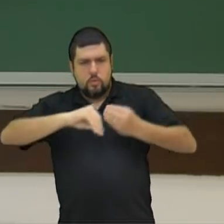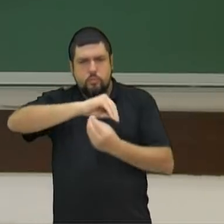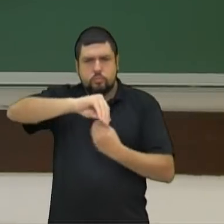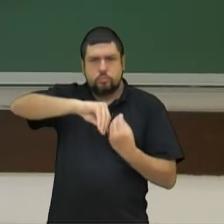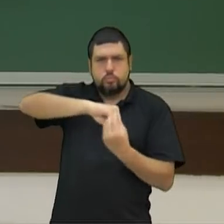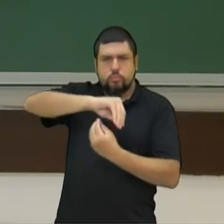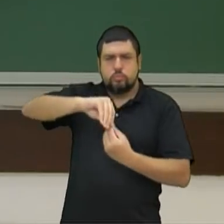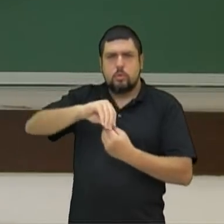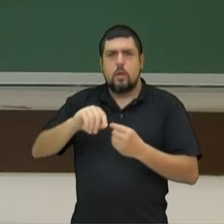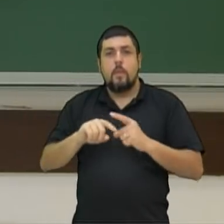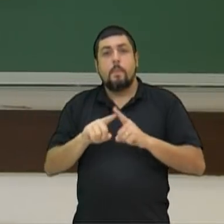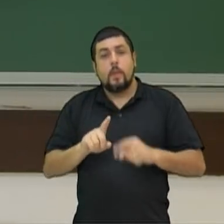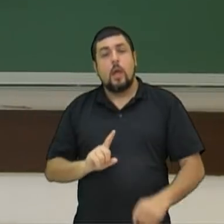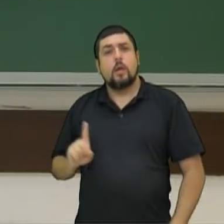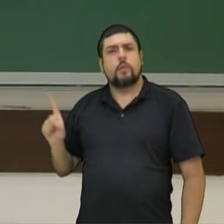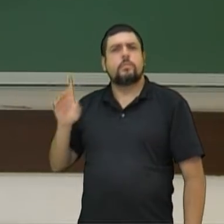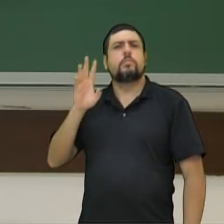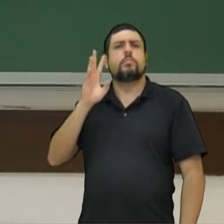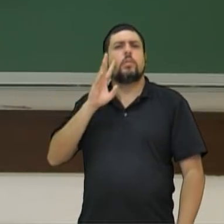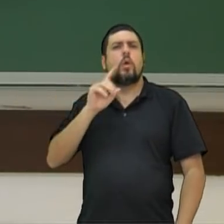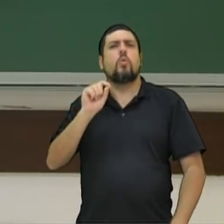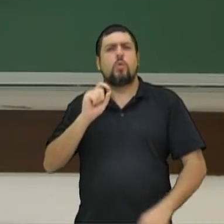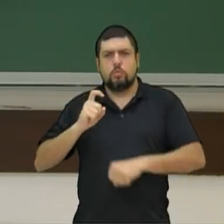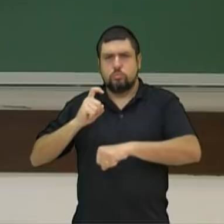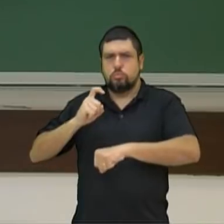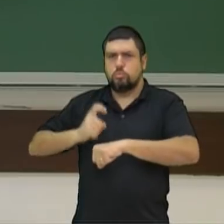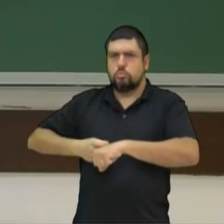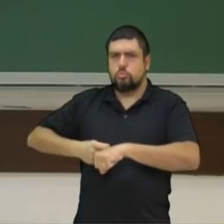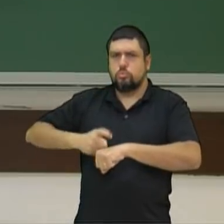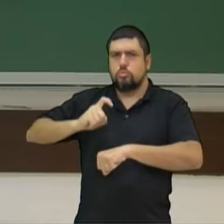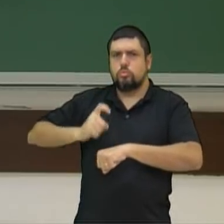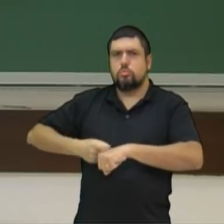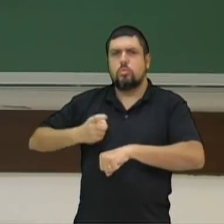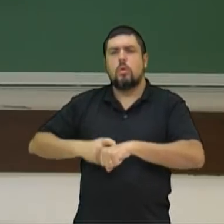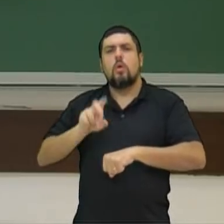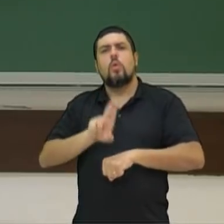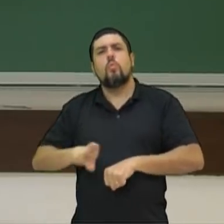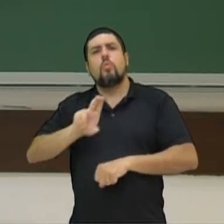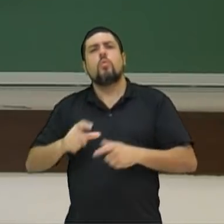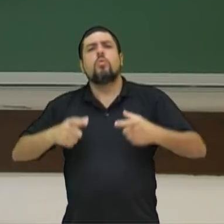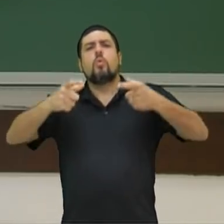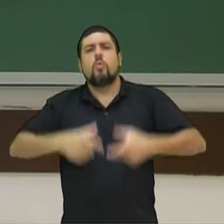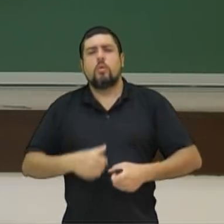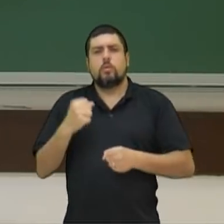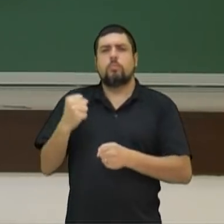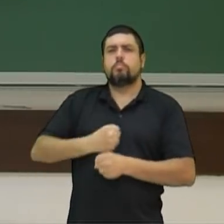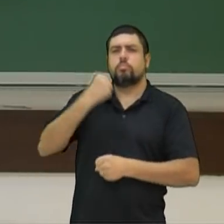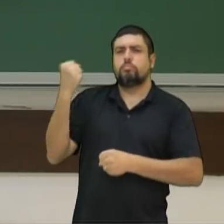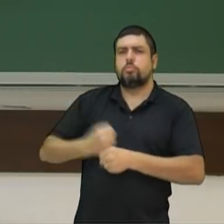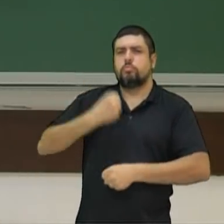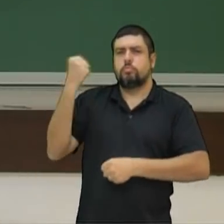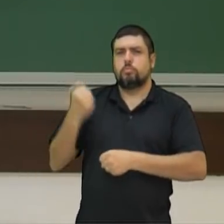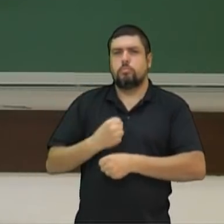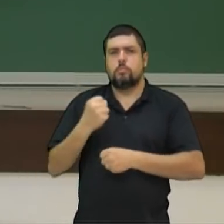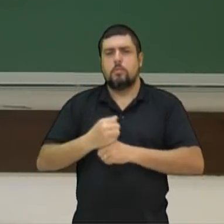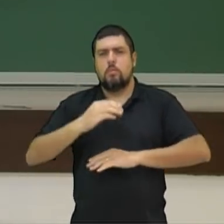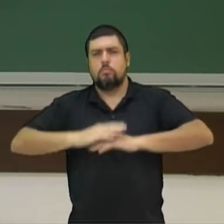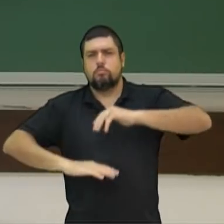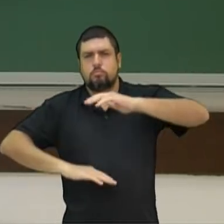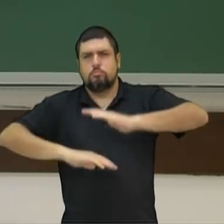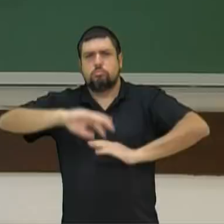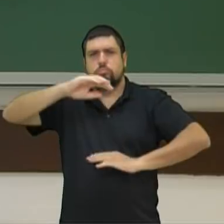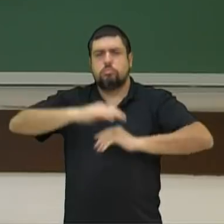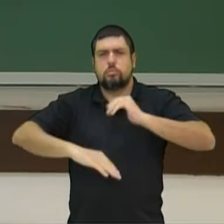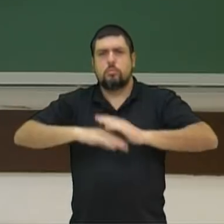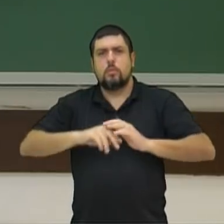calcário é interessante porque ele é extremamente duro, muito utilizado para construção. Você já deve ter visto em construção civil, usando a